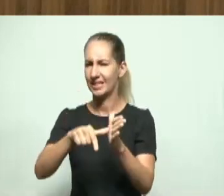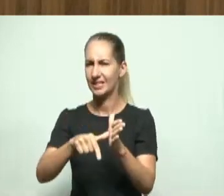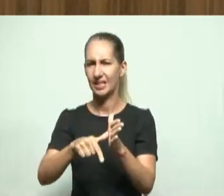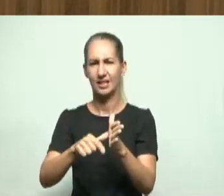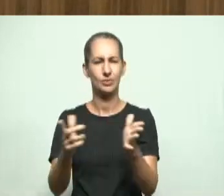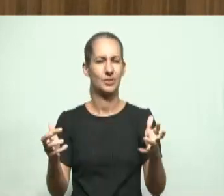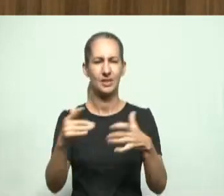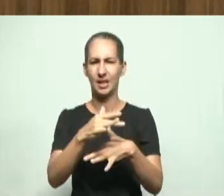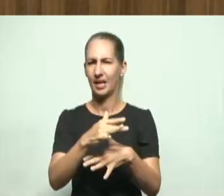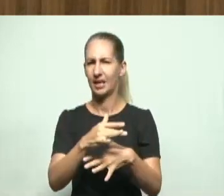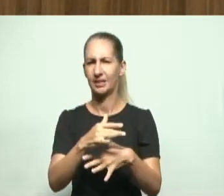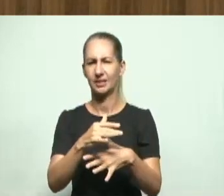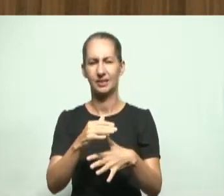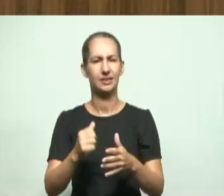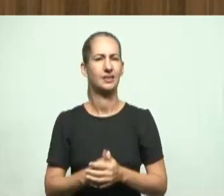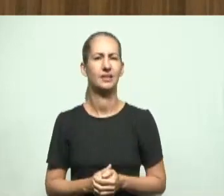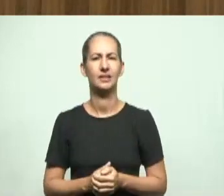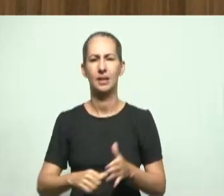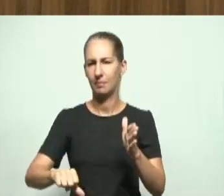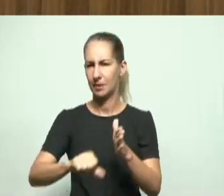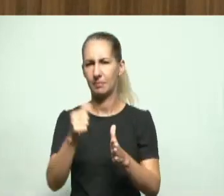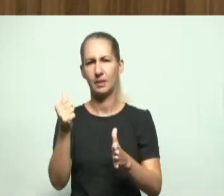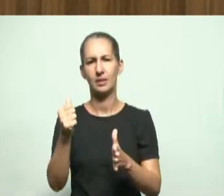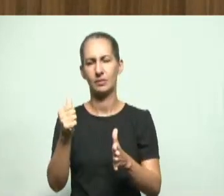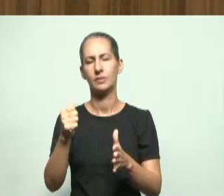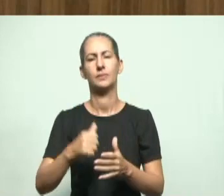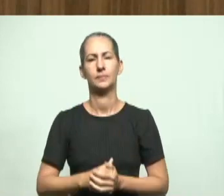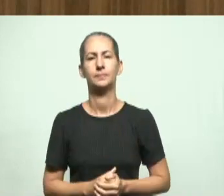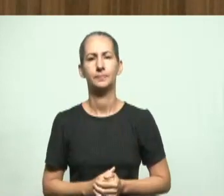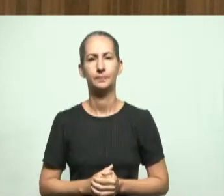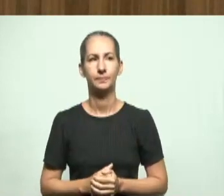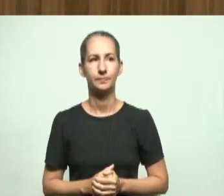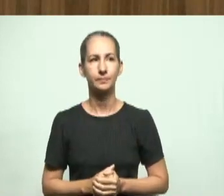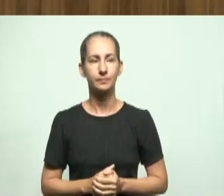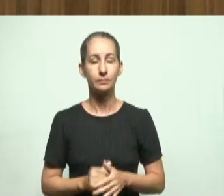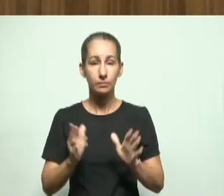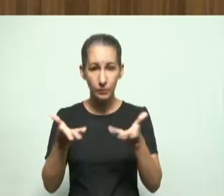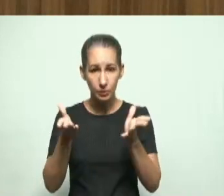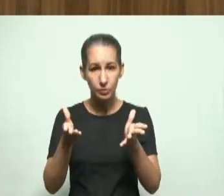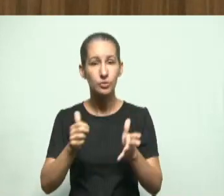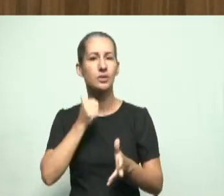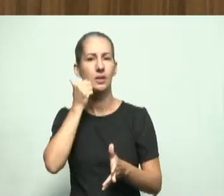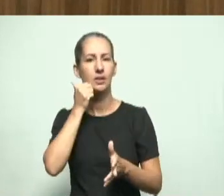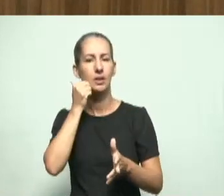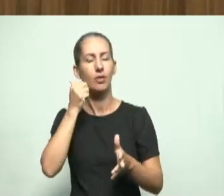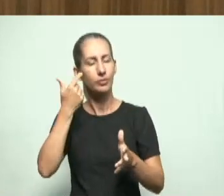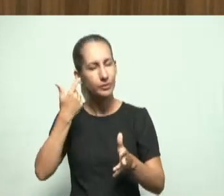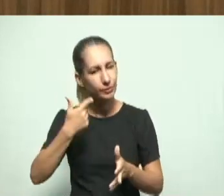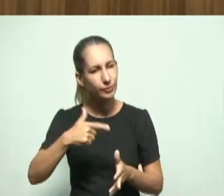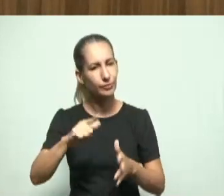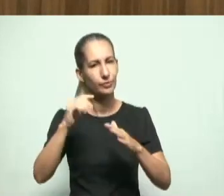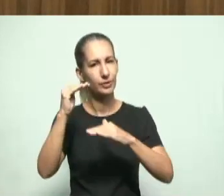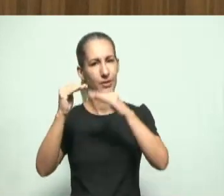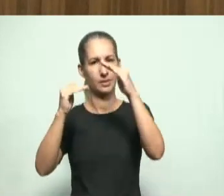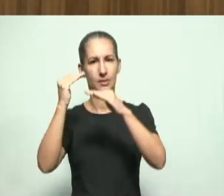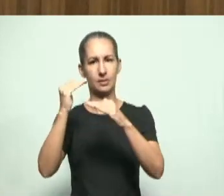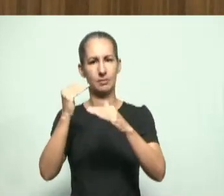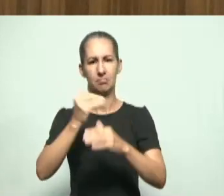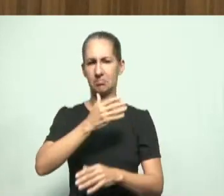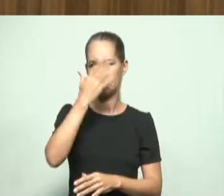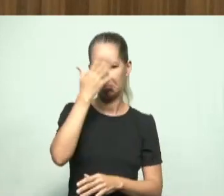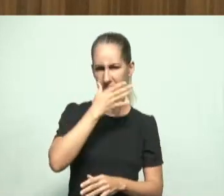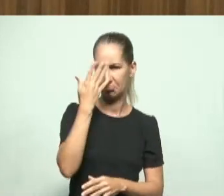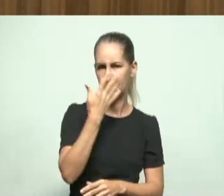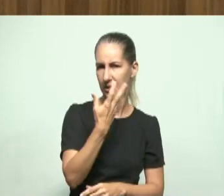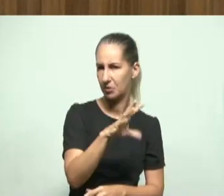cidade do Nordeste, onde foi a primeira, segundo lugar. E hoje Natal volta a crescer. Só não vê quem quer.